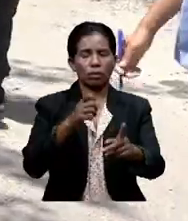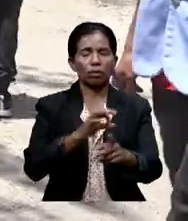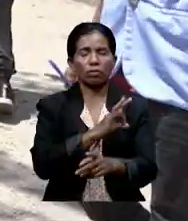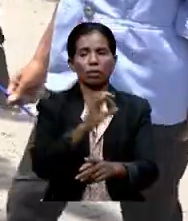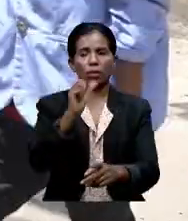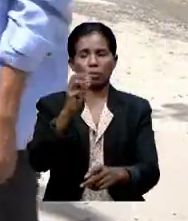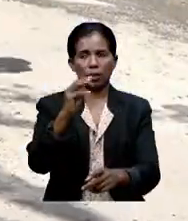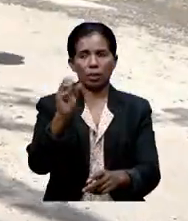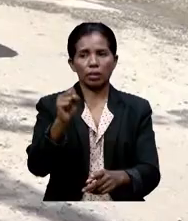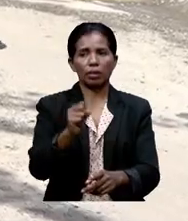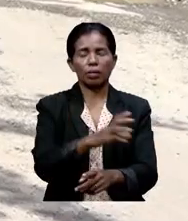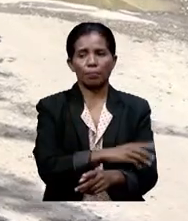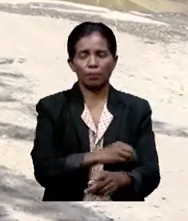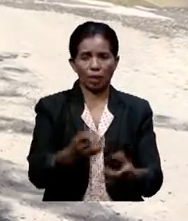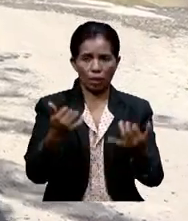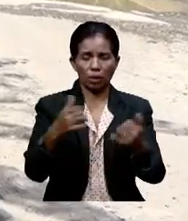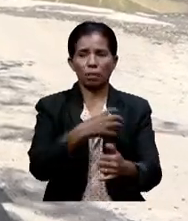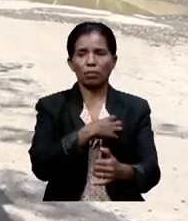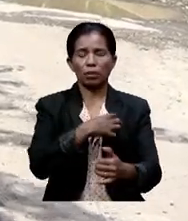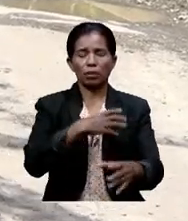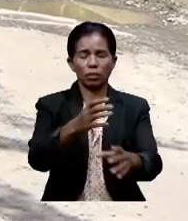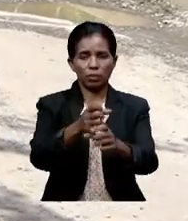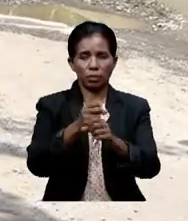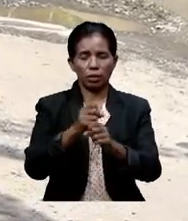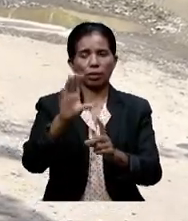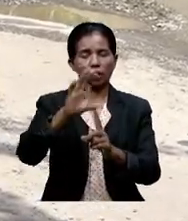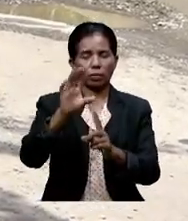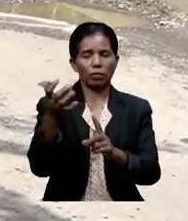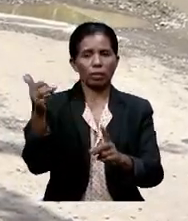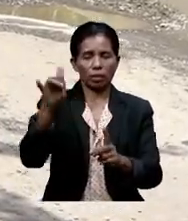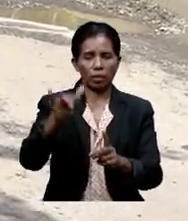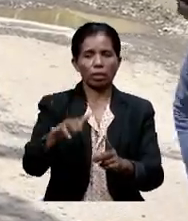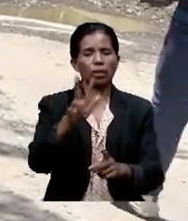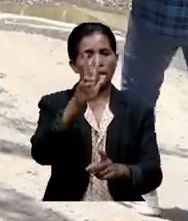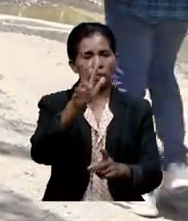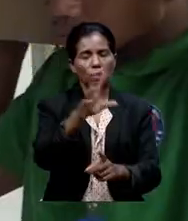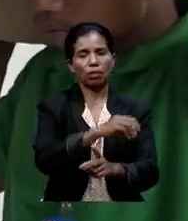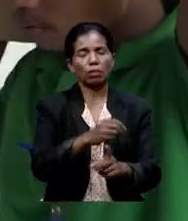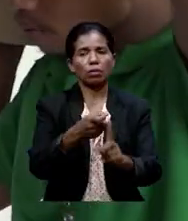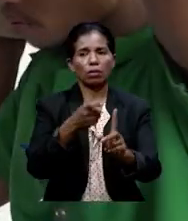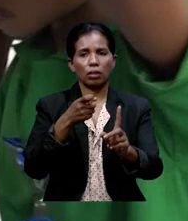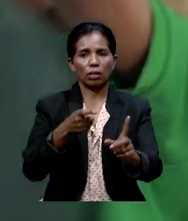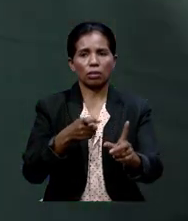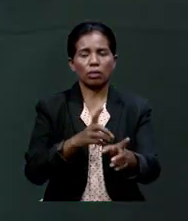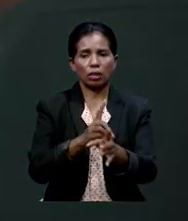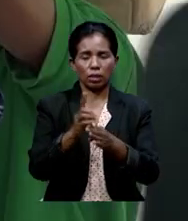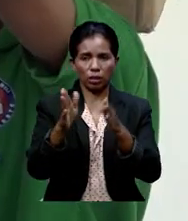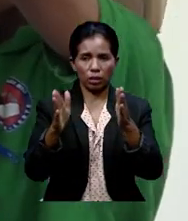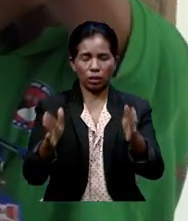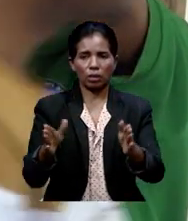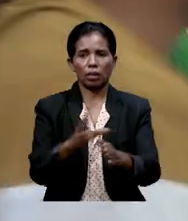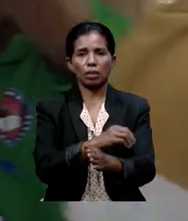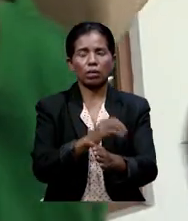Morris Fon. Dada une polícia detém ela chefia sira farmácia na Intolu, composto husi diretor,